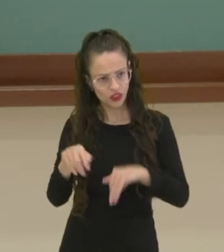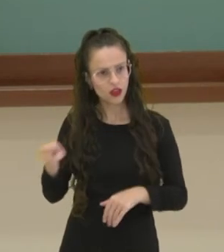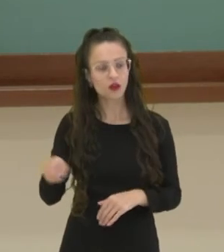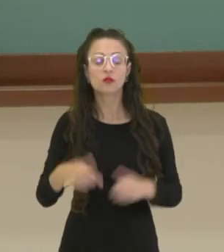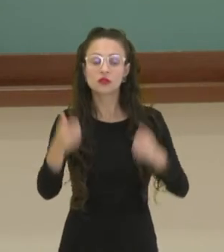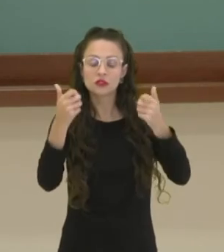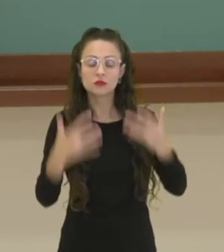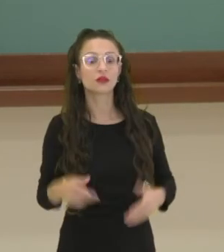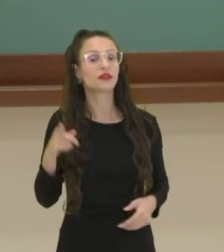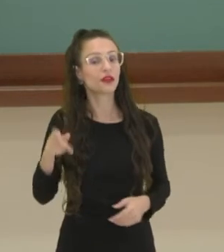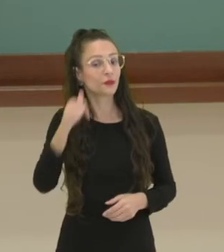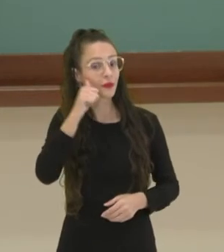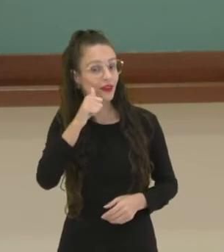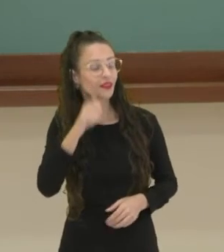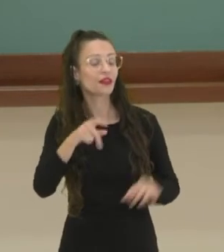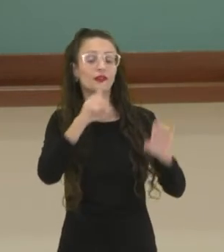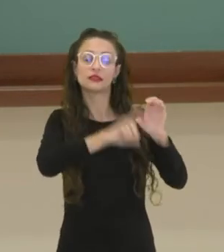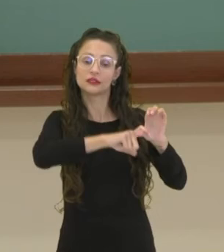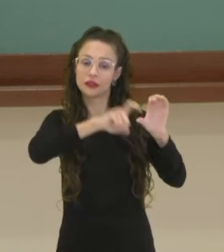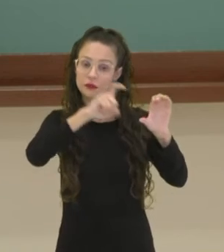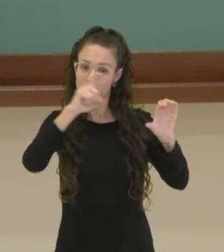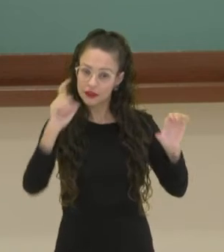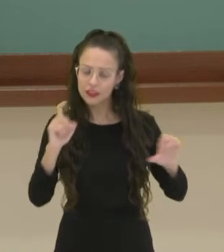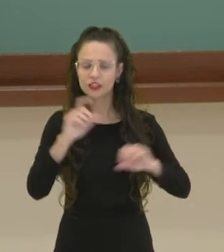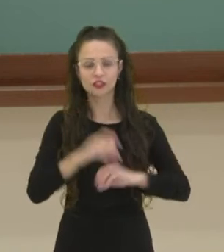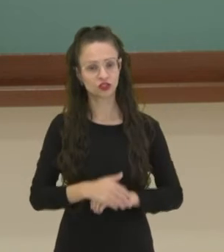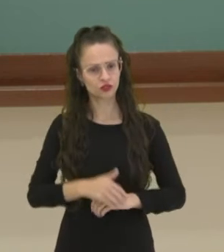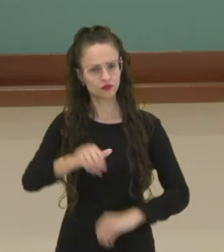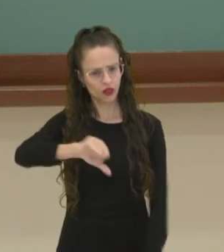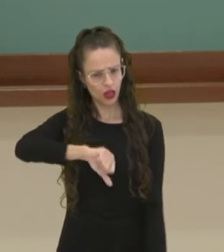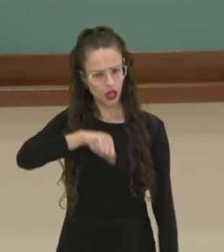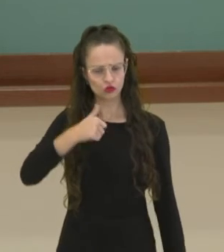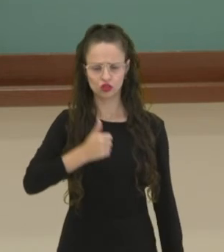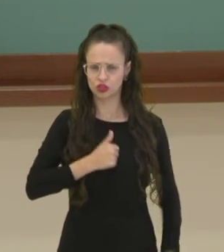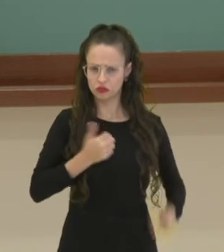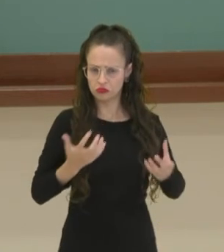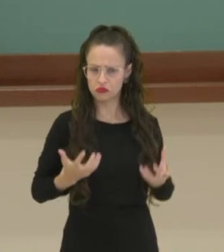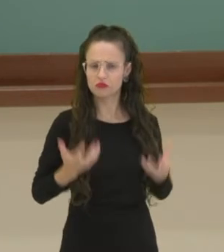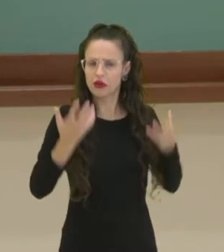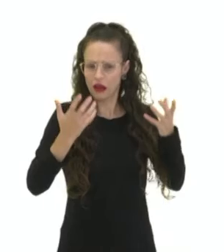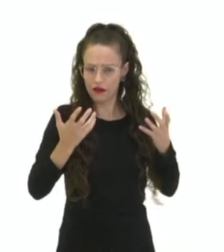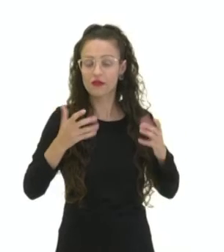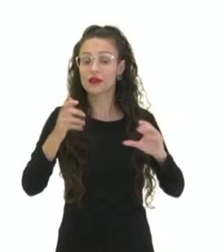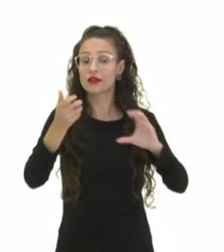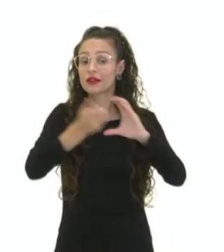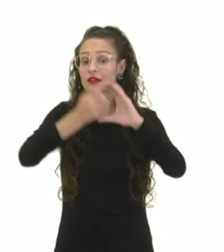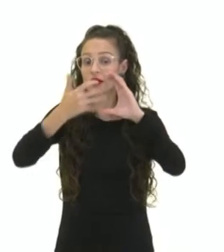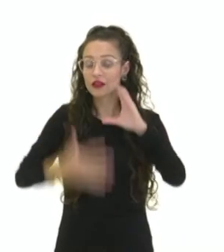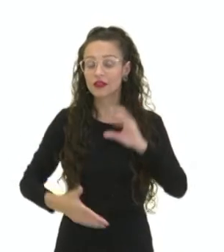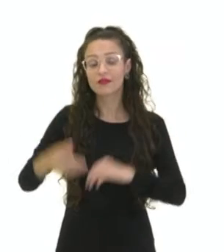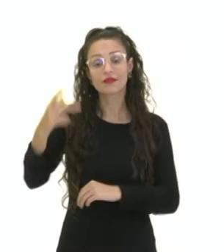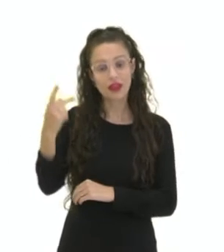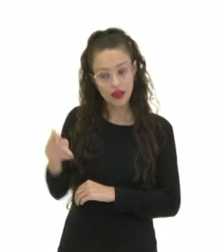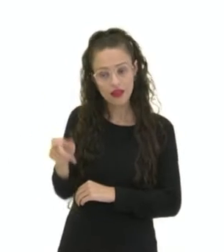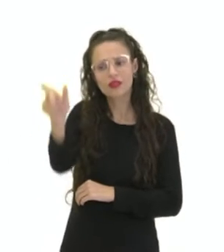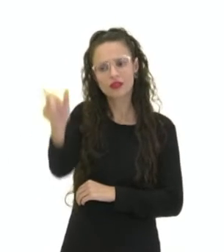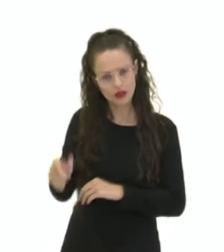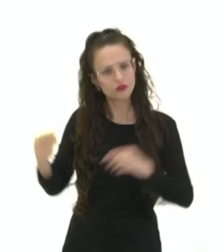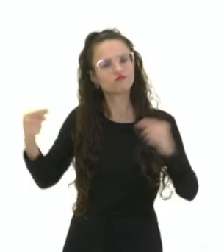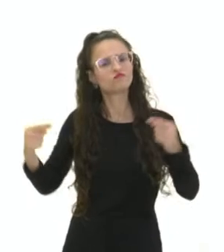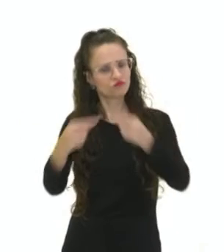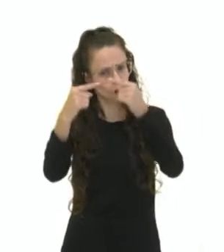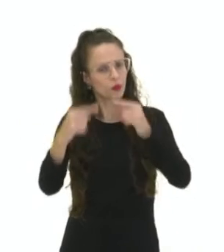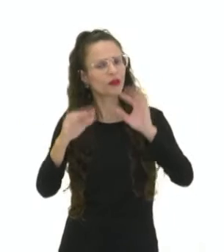a princesa é independente, cheia de autoestima. As características da princesa condizem com